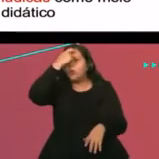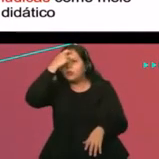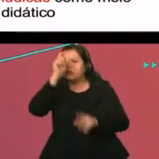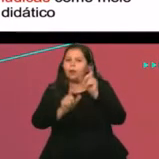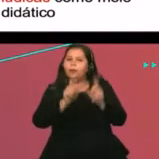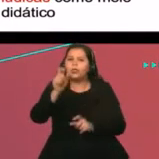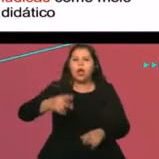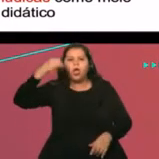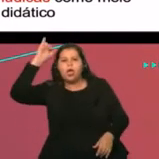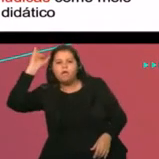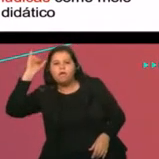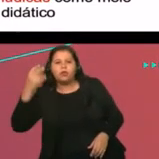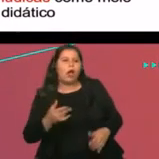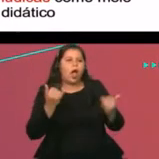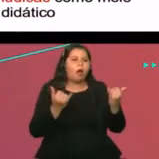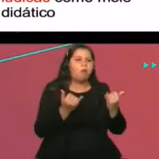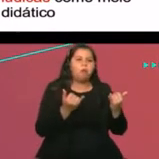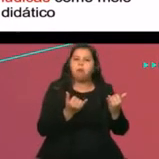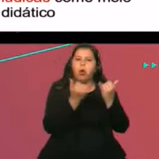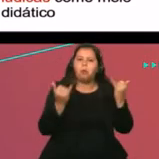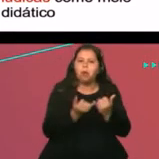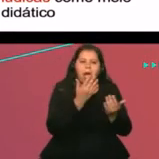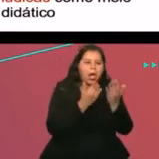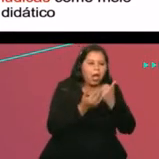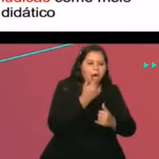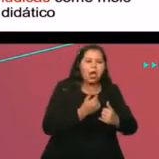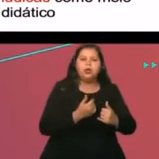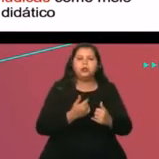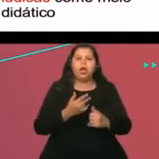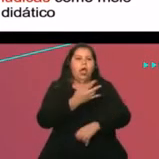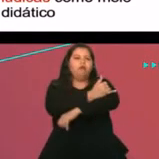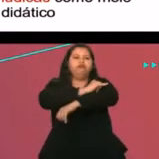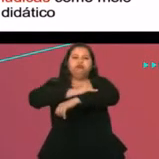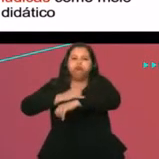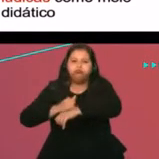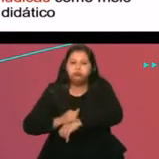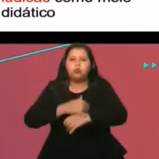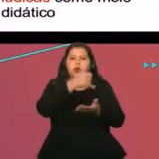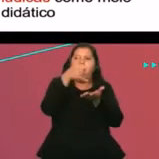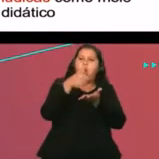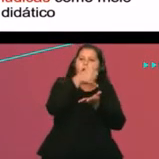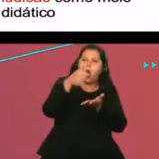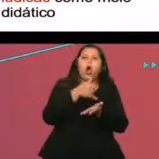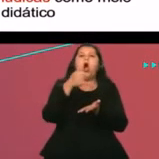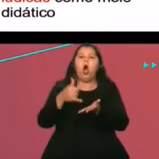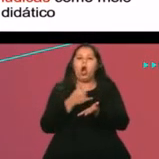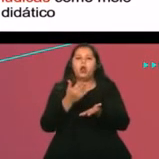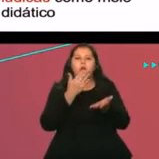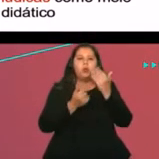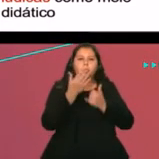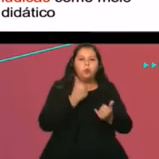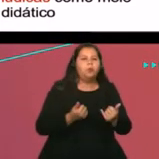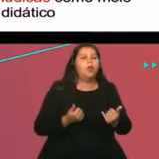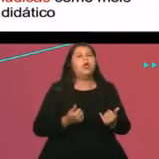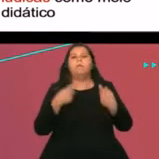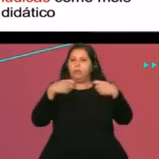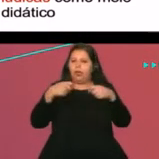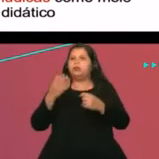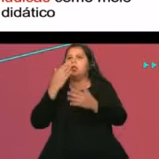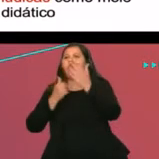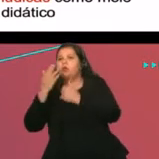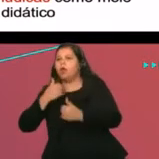comer evitar é a gordura inventar evitar os carboidratos comer muitas frutas